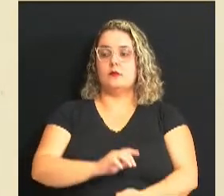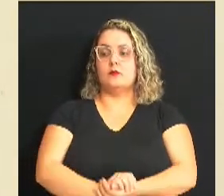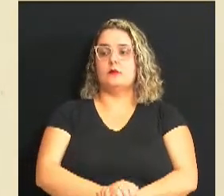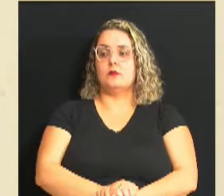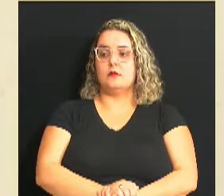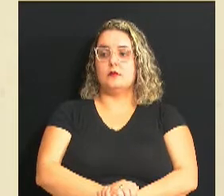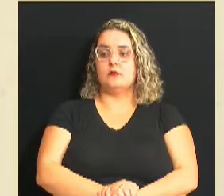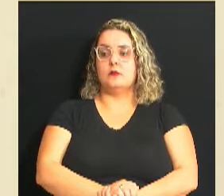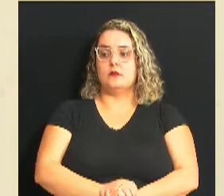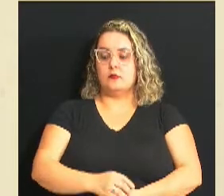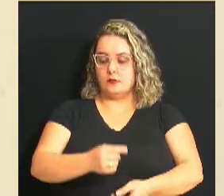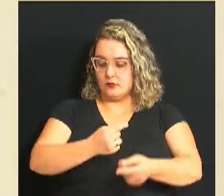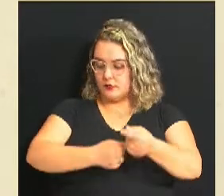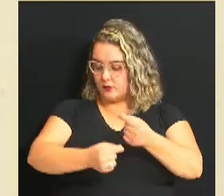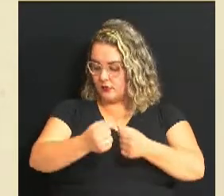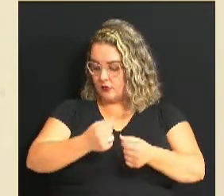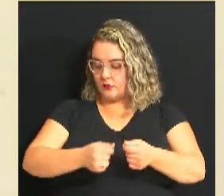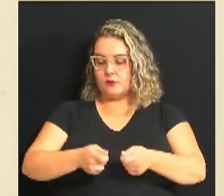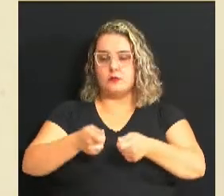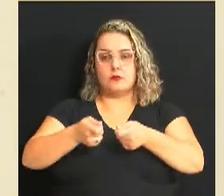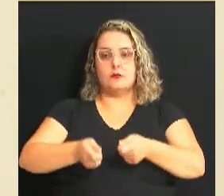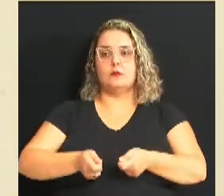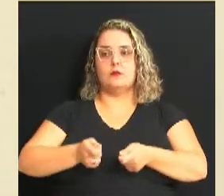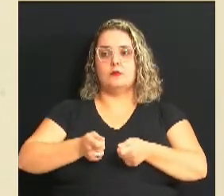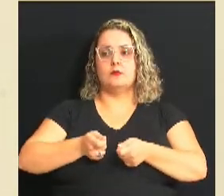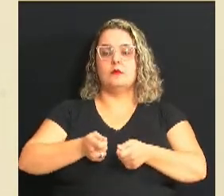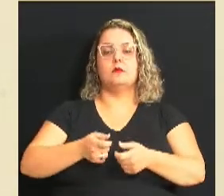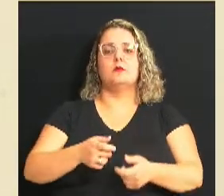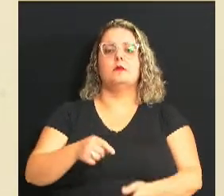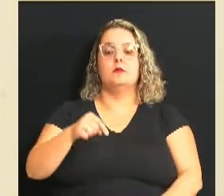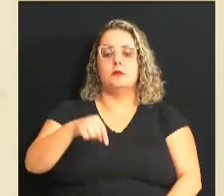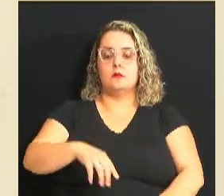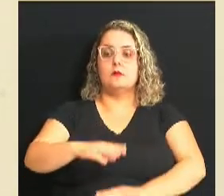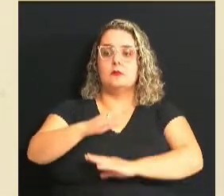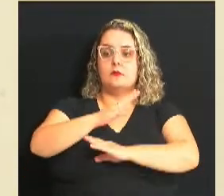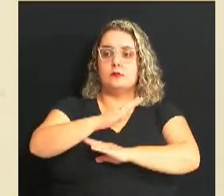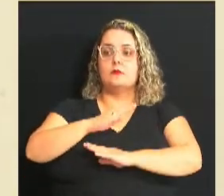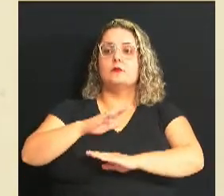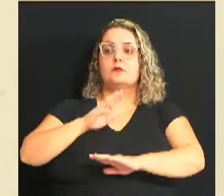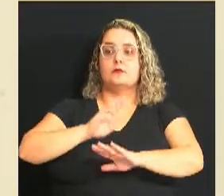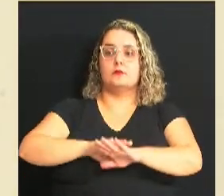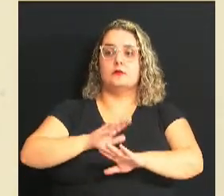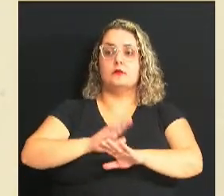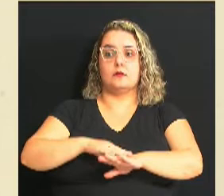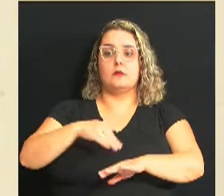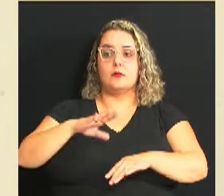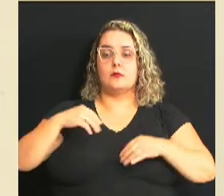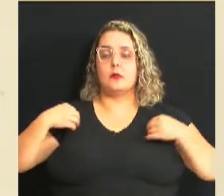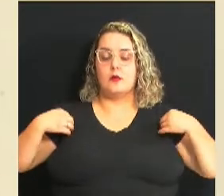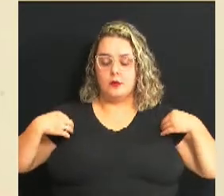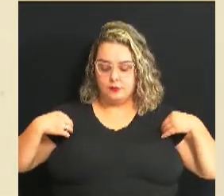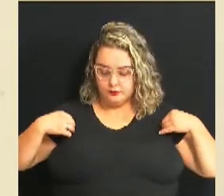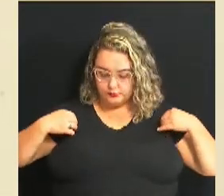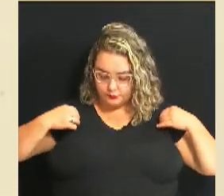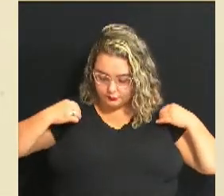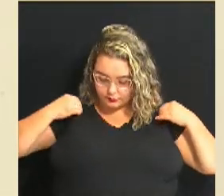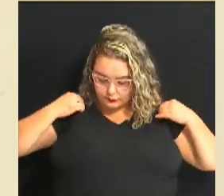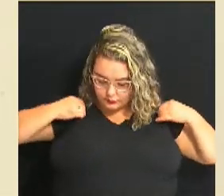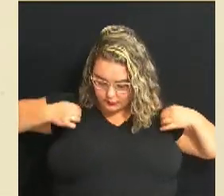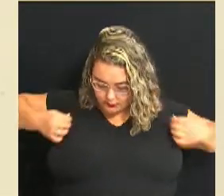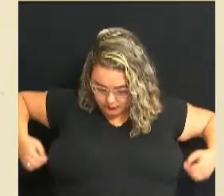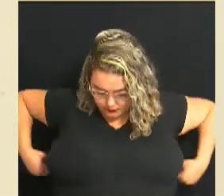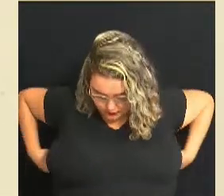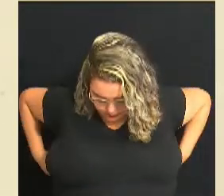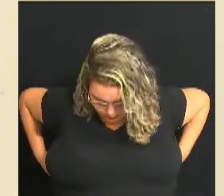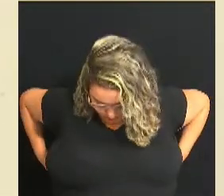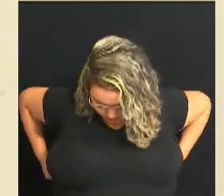orçamento impositivo, em que essa casa vai atuar muito mais ativamente, tanto na elaboração como